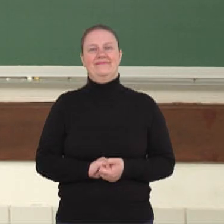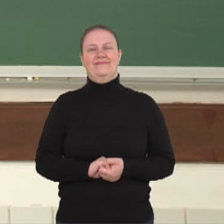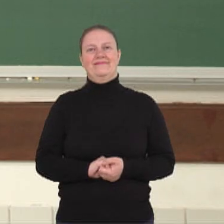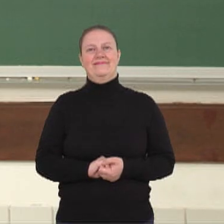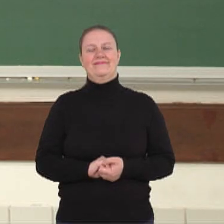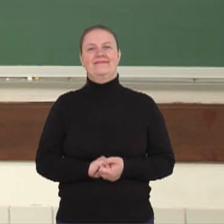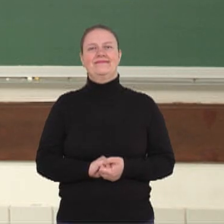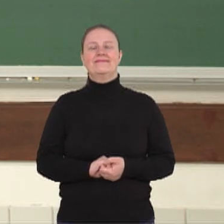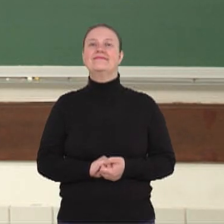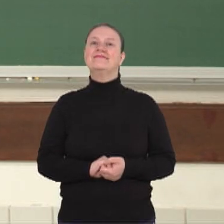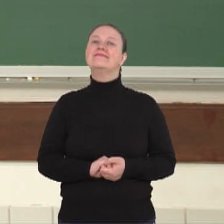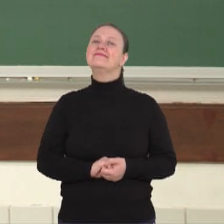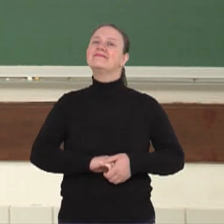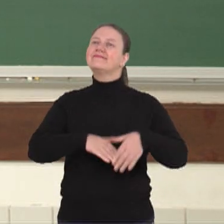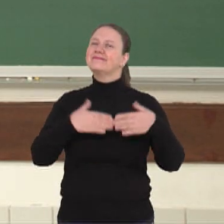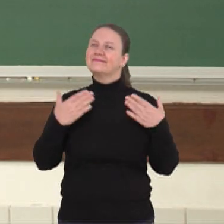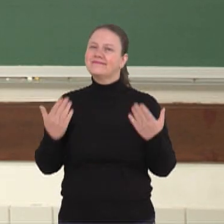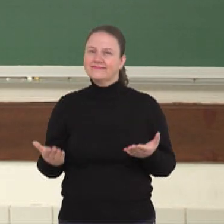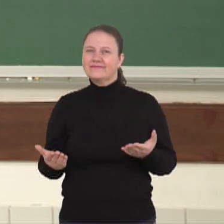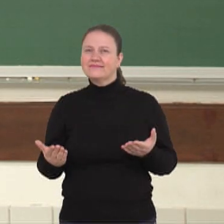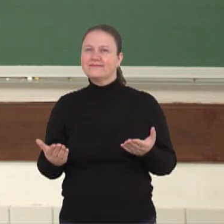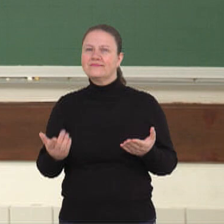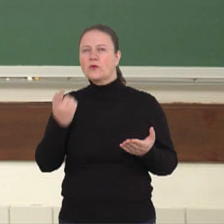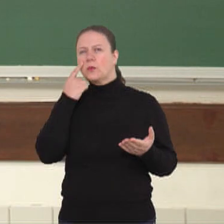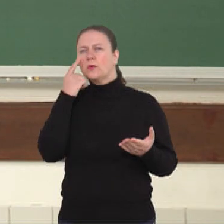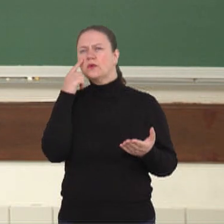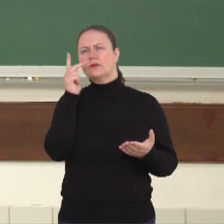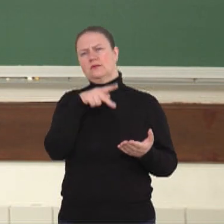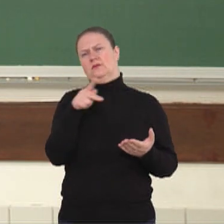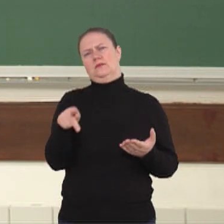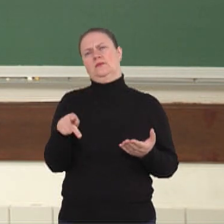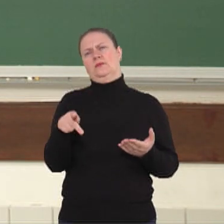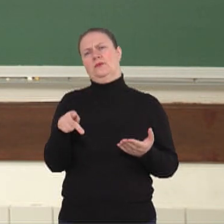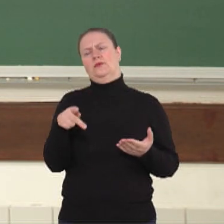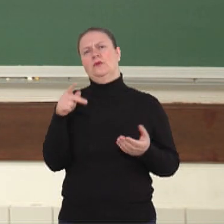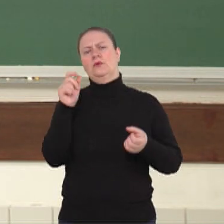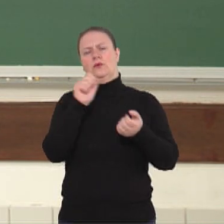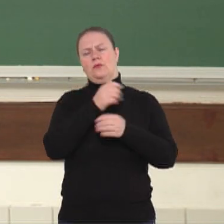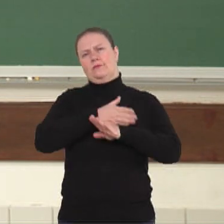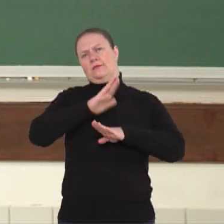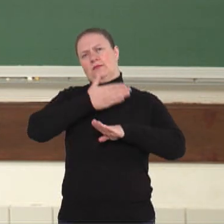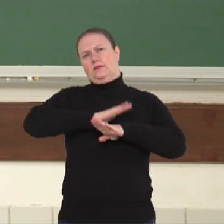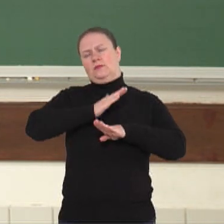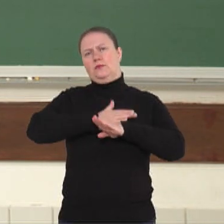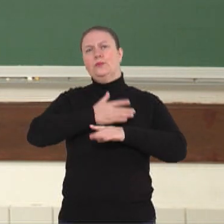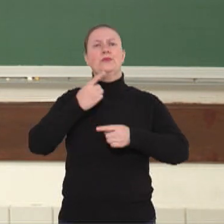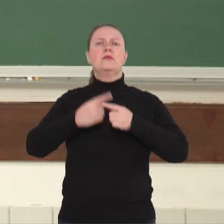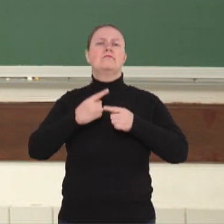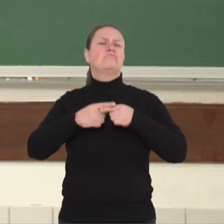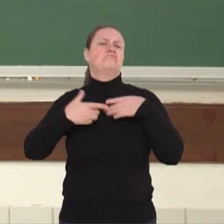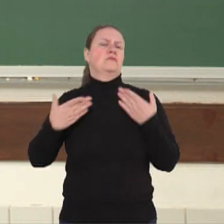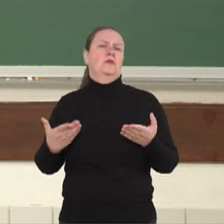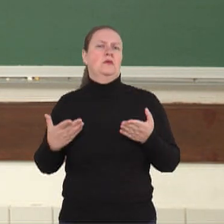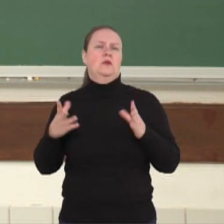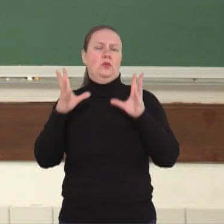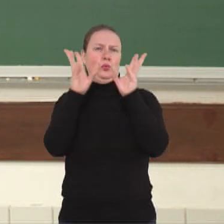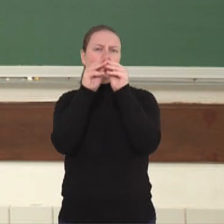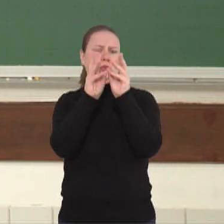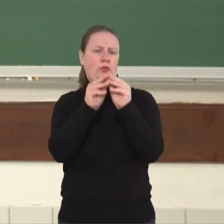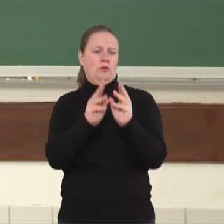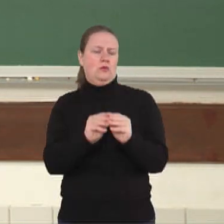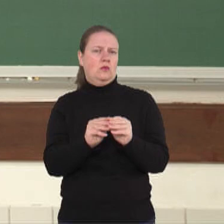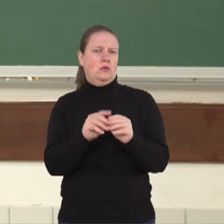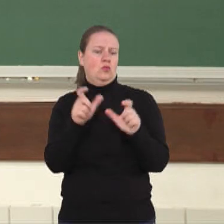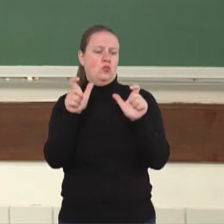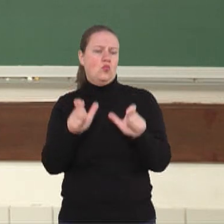Ok. Olha só, por que a prof trouxe esse exercício? Para a gente pensar que a resenha é um lugar de posicionamento.